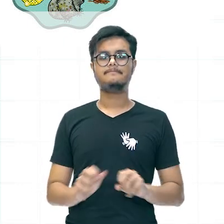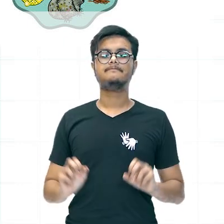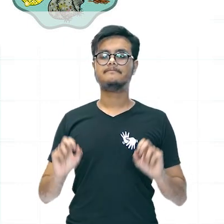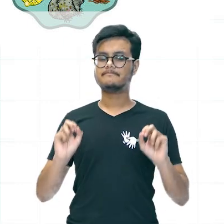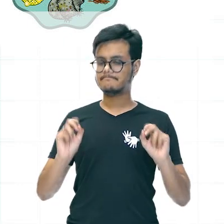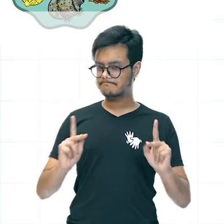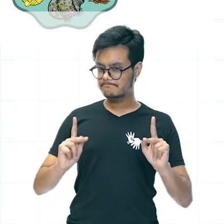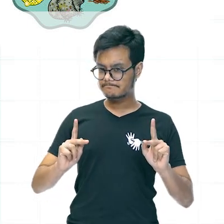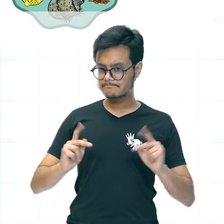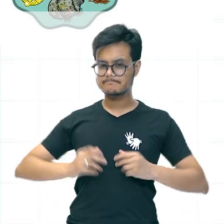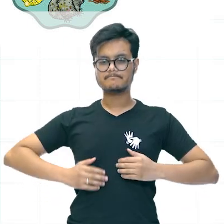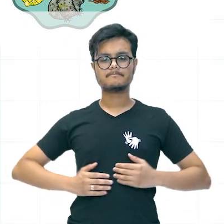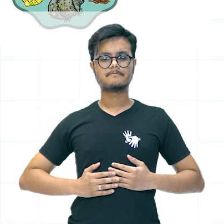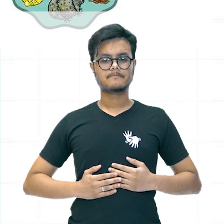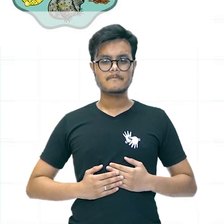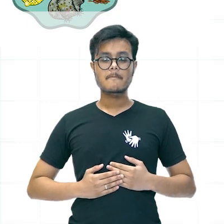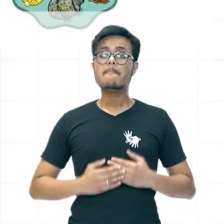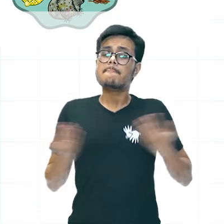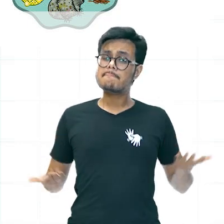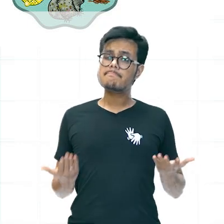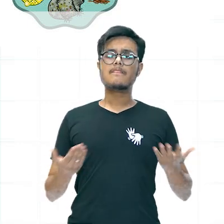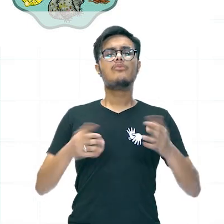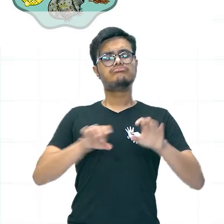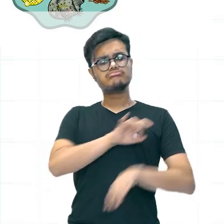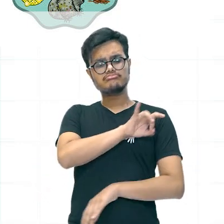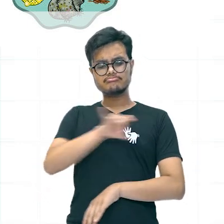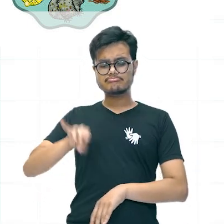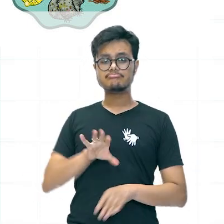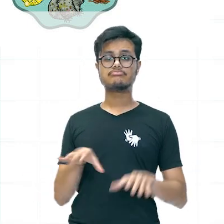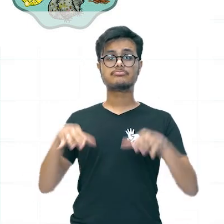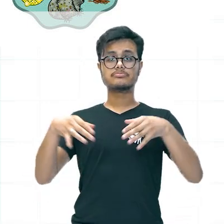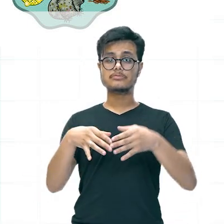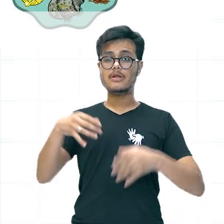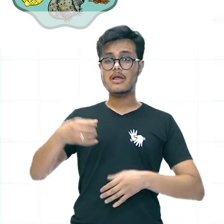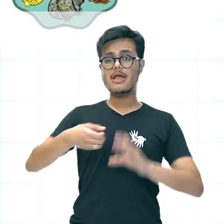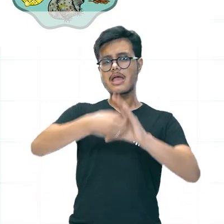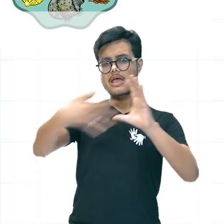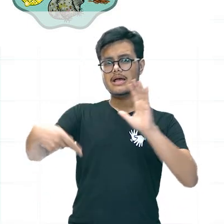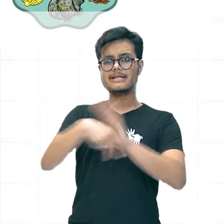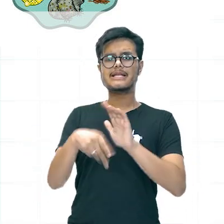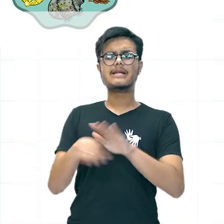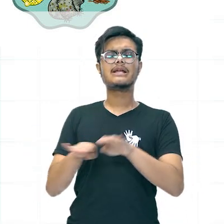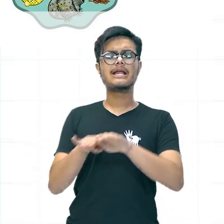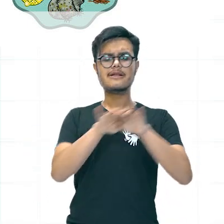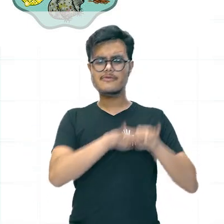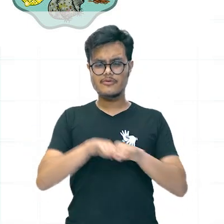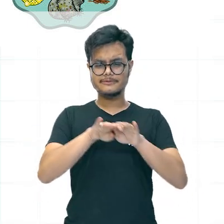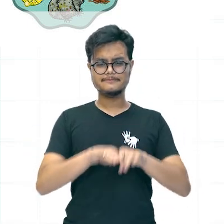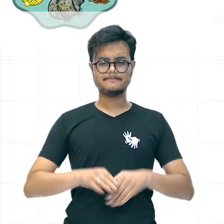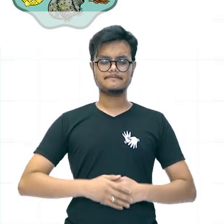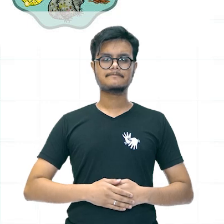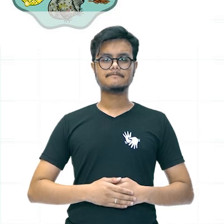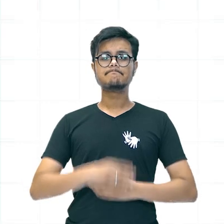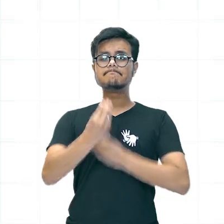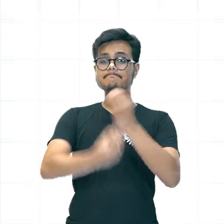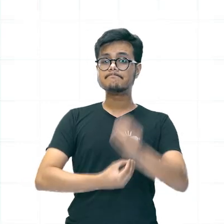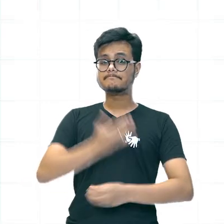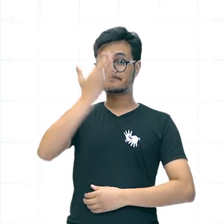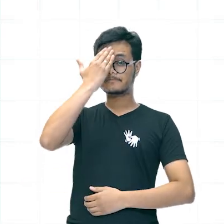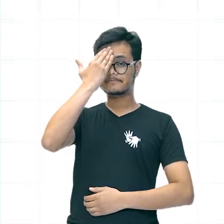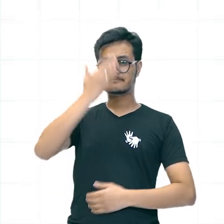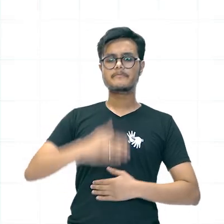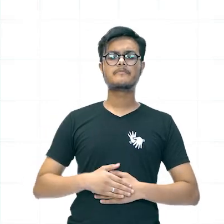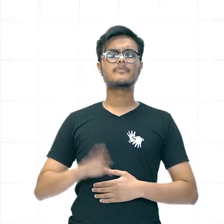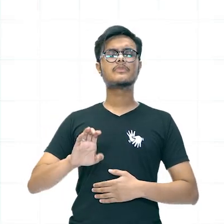nós temos o reino Monera. Cada um vai estar agrupado de acordo com as suas semelhanças. E como é que a gente classifica o conceito biológico